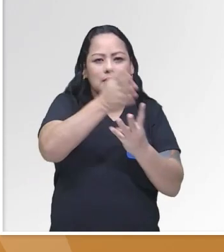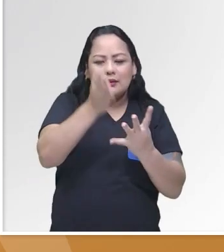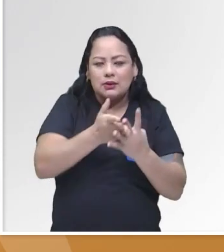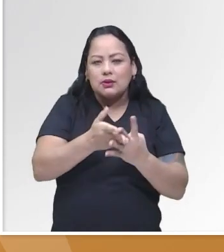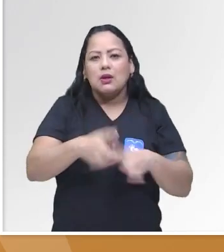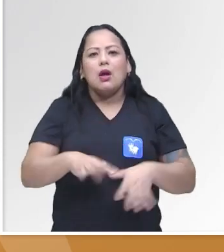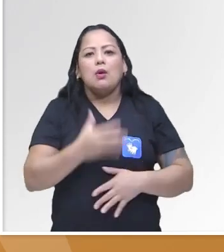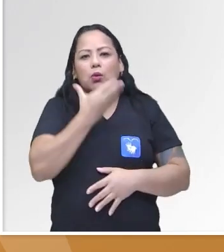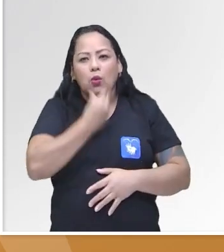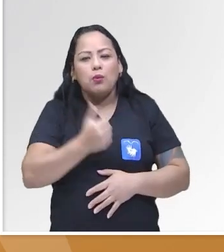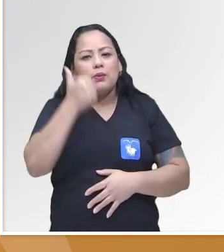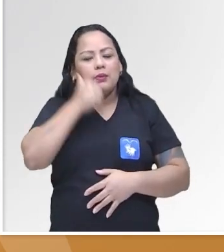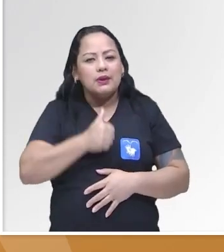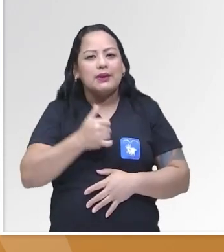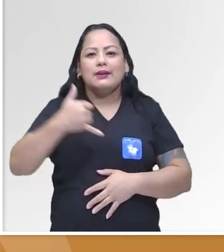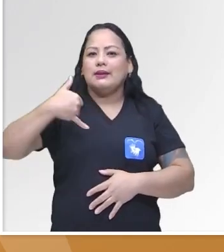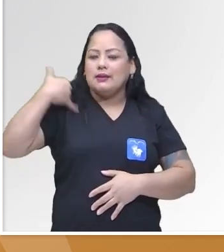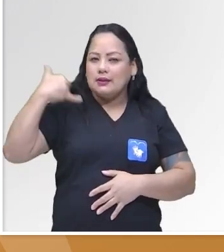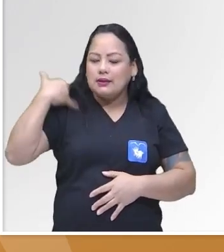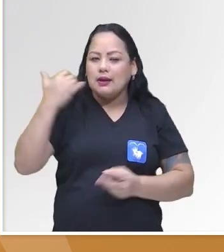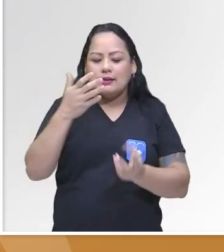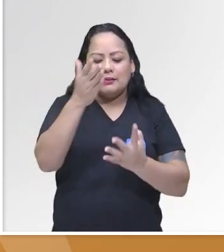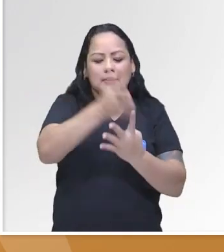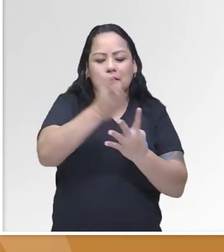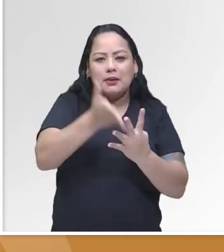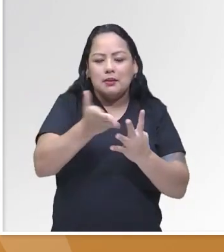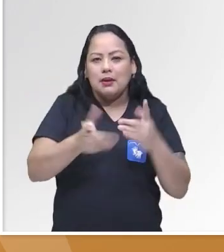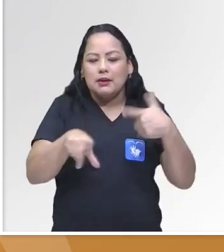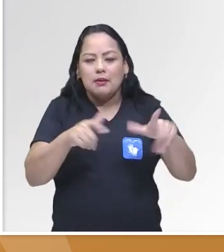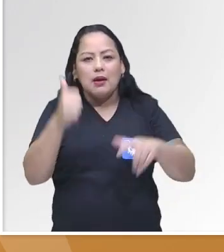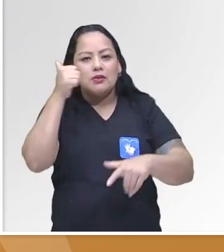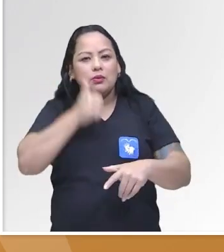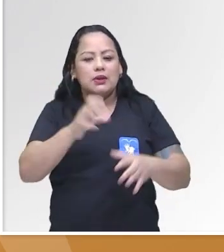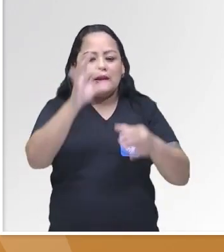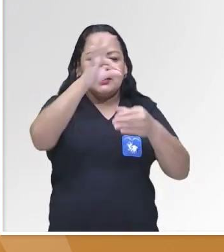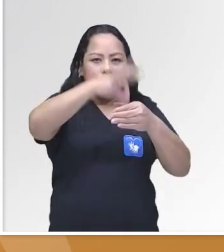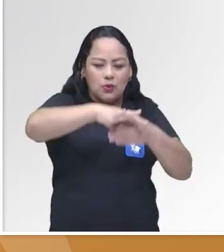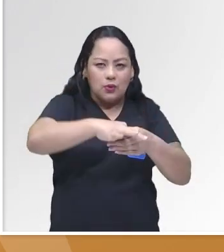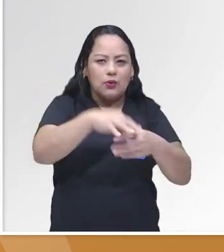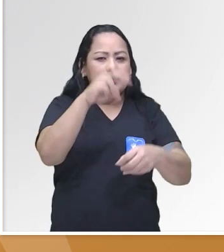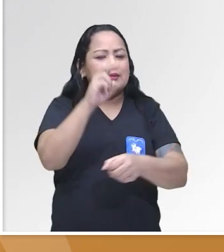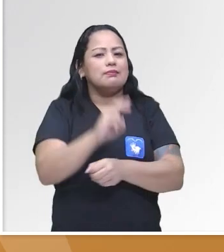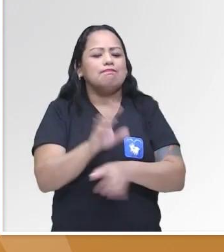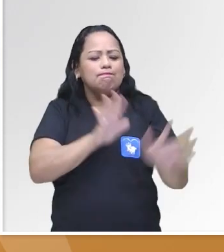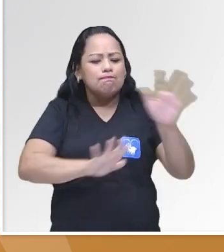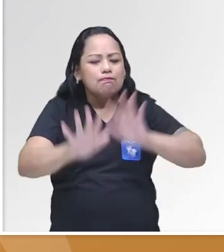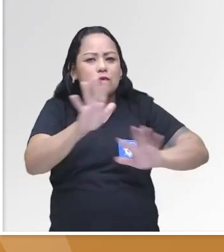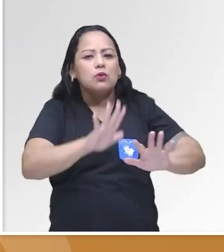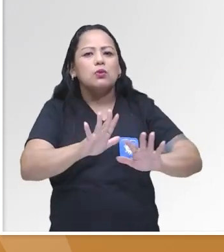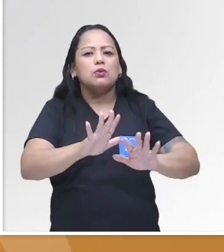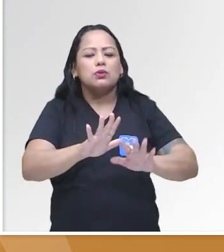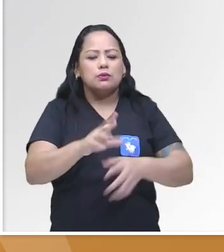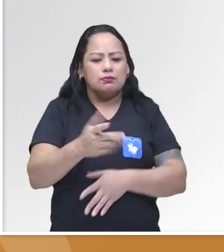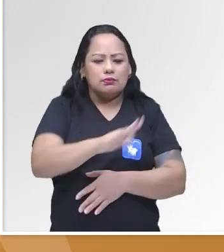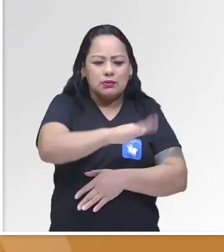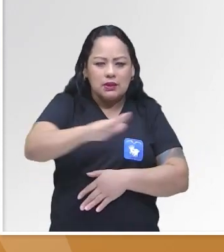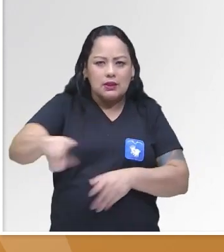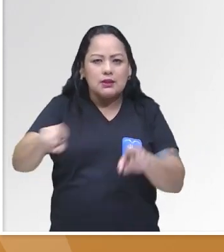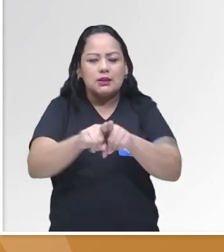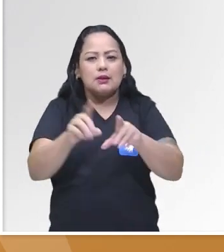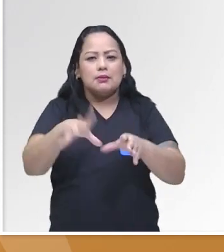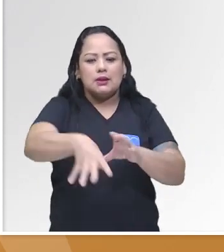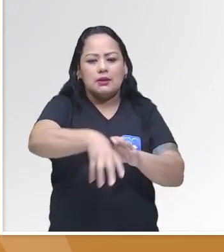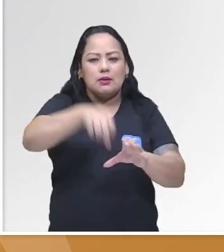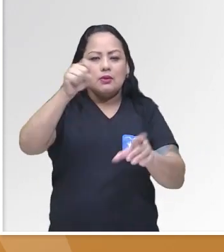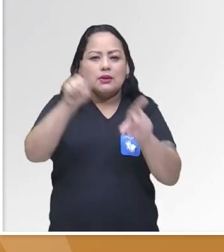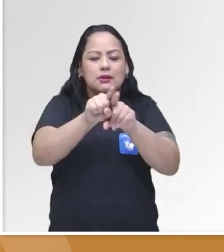idade, como já foi dito a vocês. As mulheres aí plantam, colhem, criam, cuidam das crianças, da colheita e do